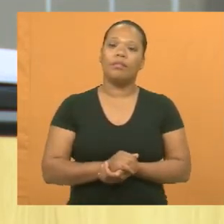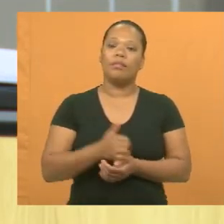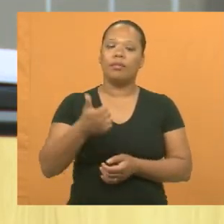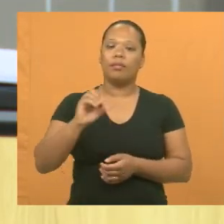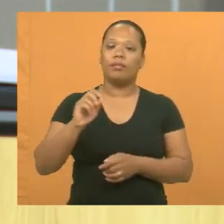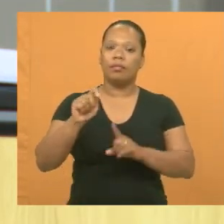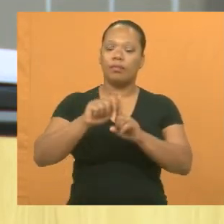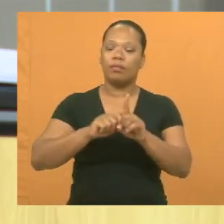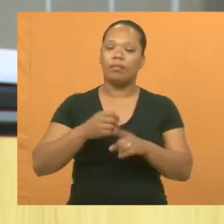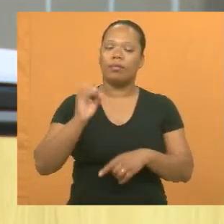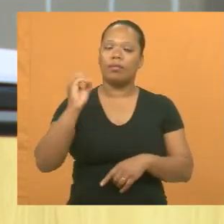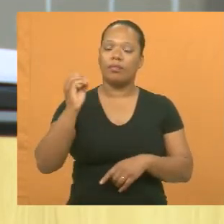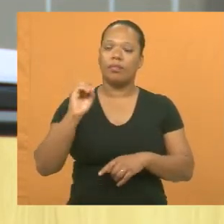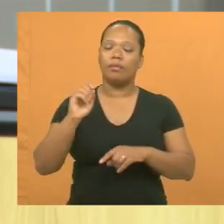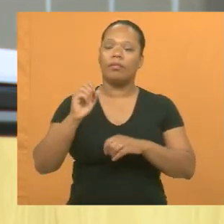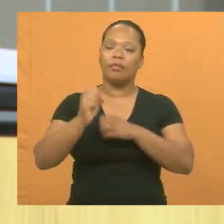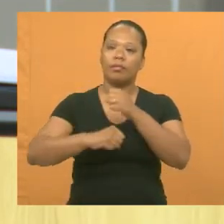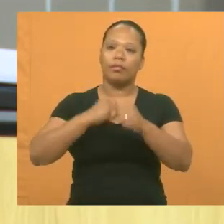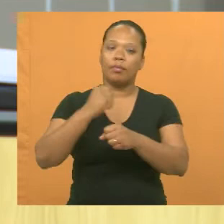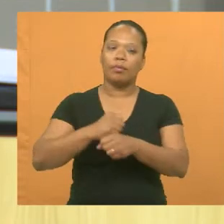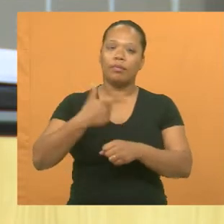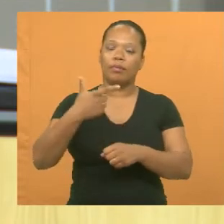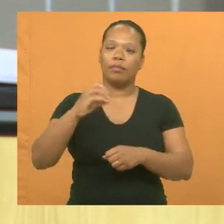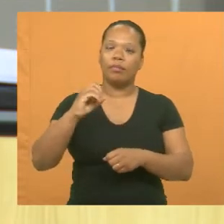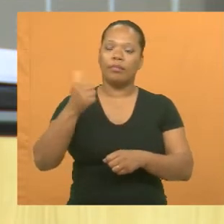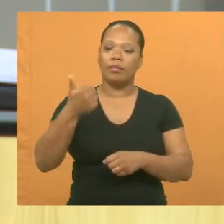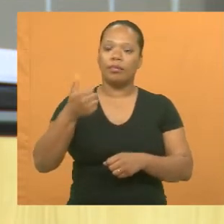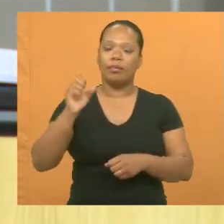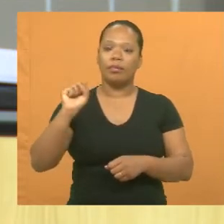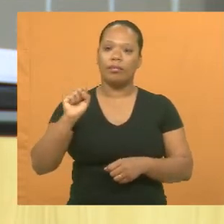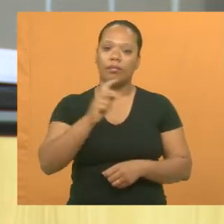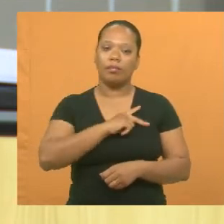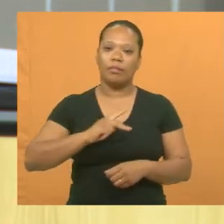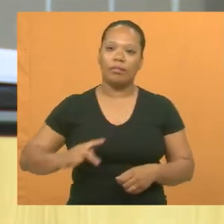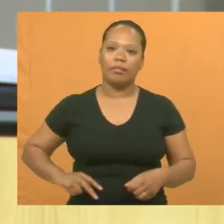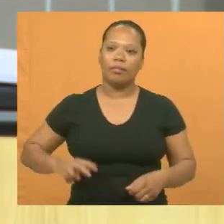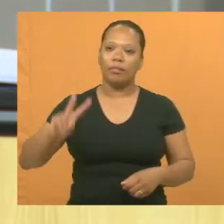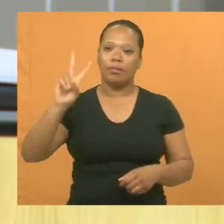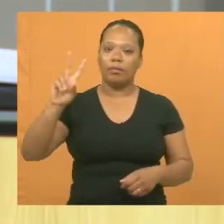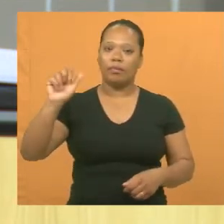2018, autoria, vereador Valmir do Parque Meia Lua.